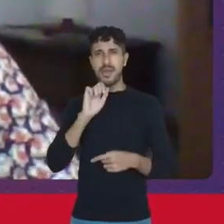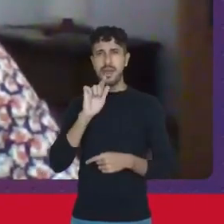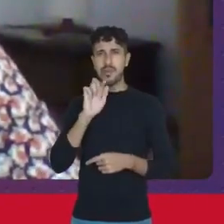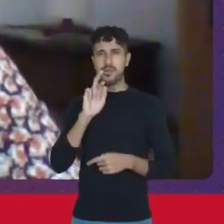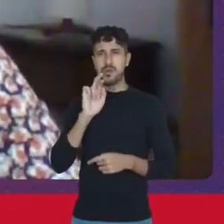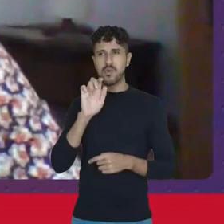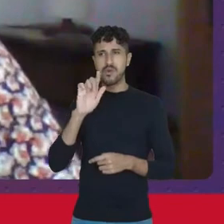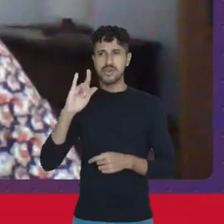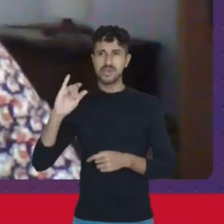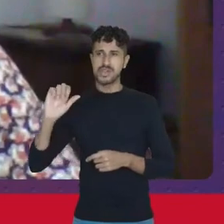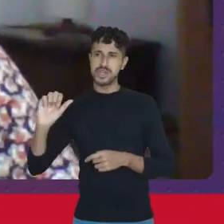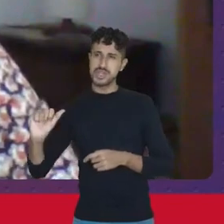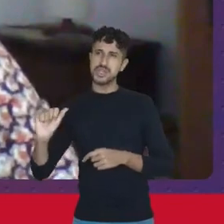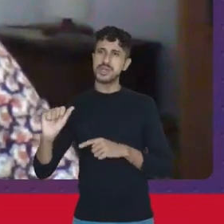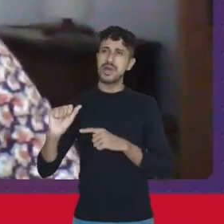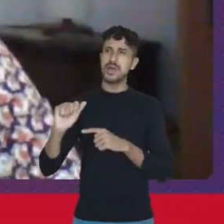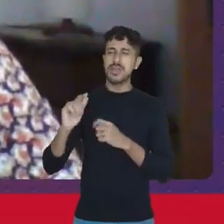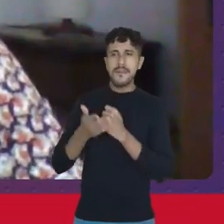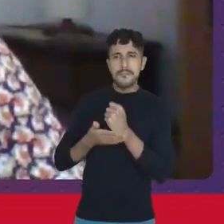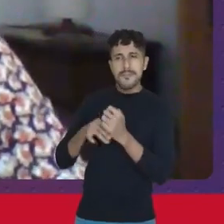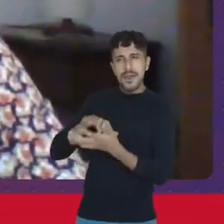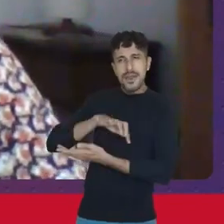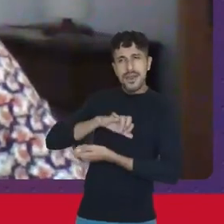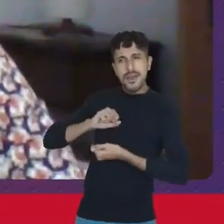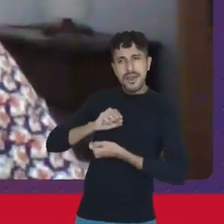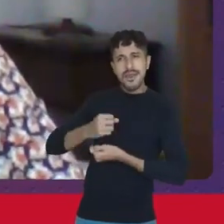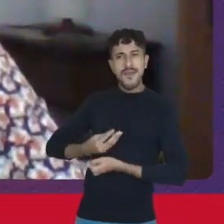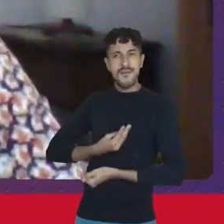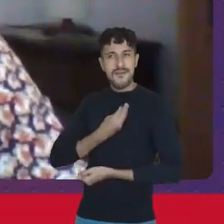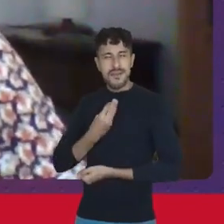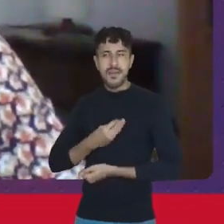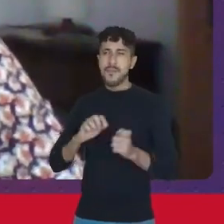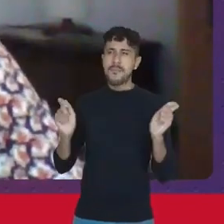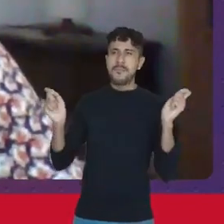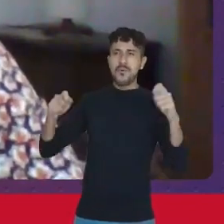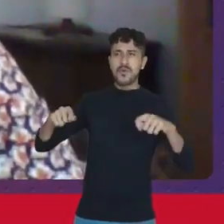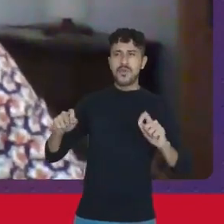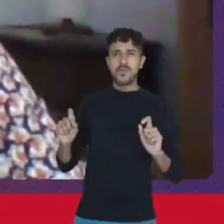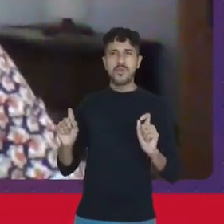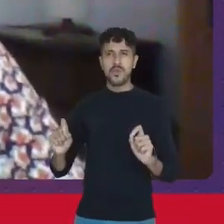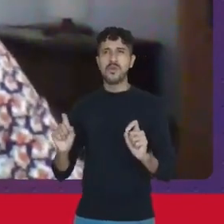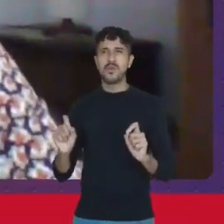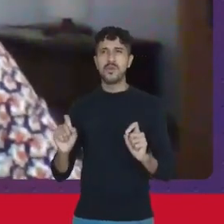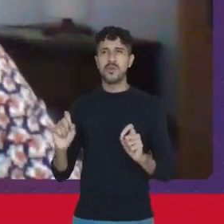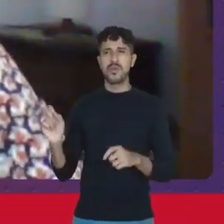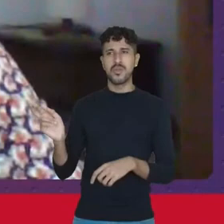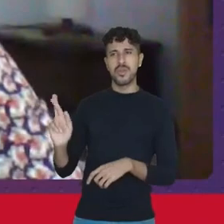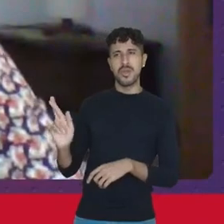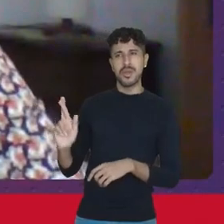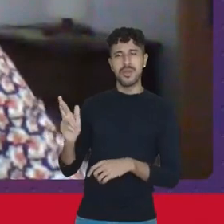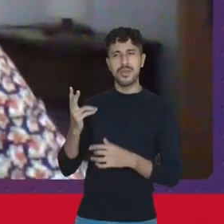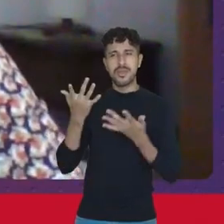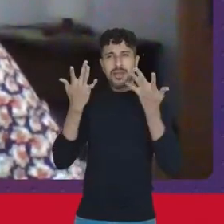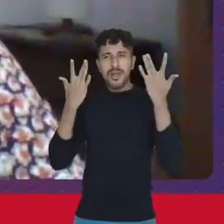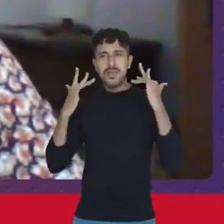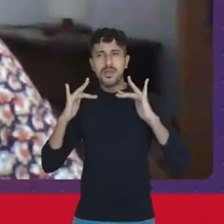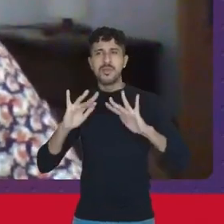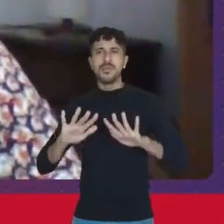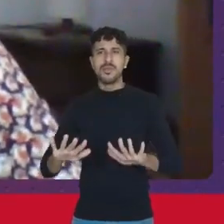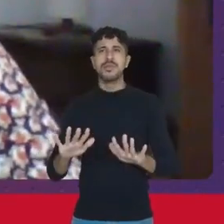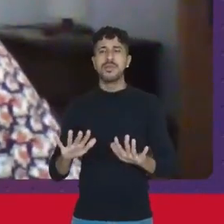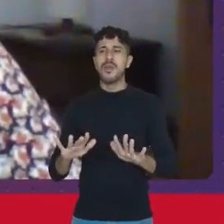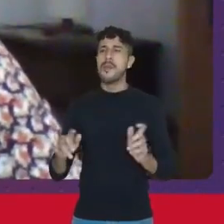agroecologia, por exemplo, que coloca a sustentabilidade da vida, que permite que os recursos naturais,